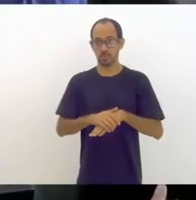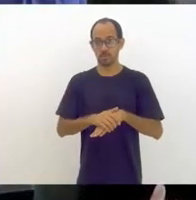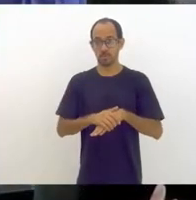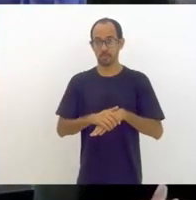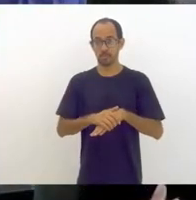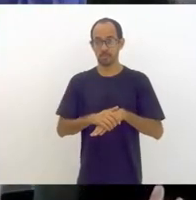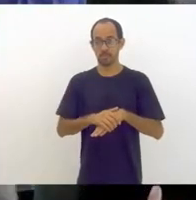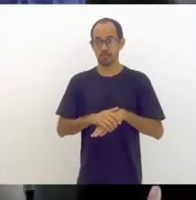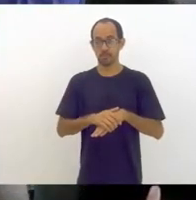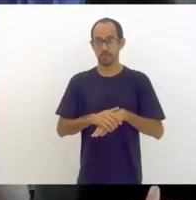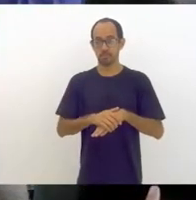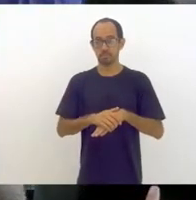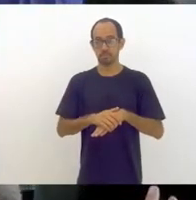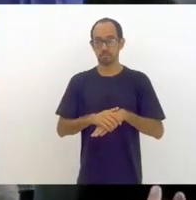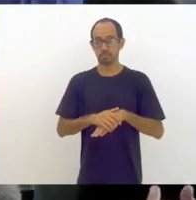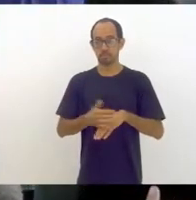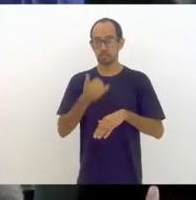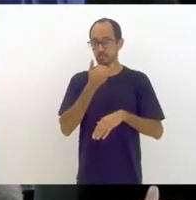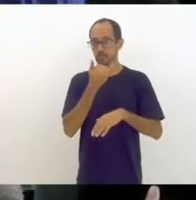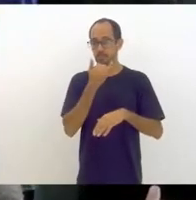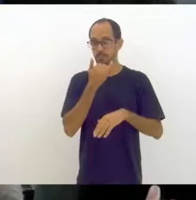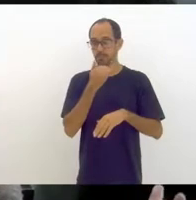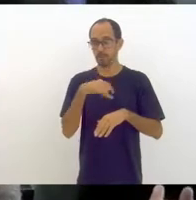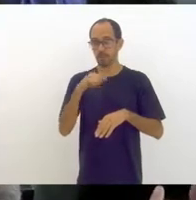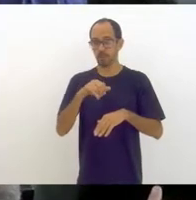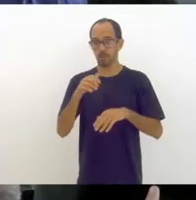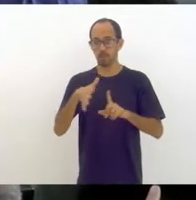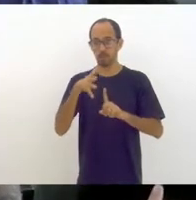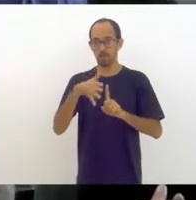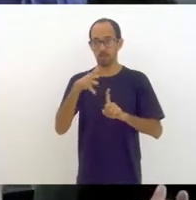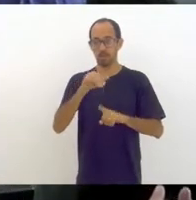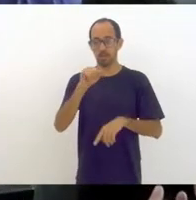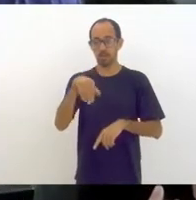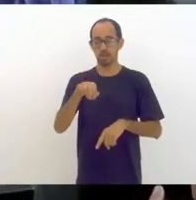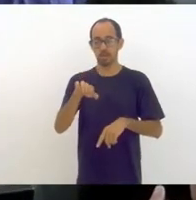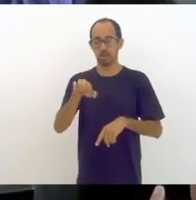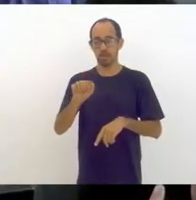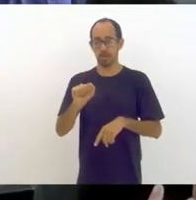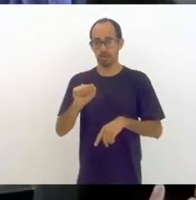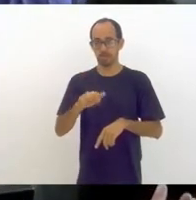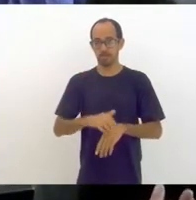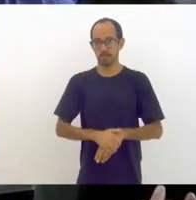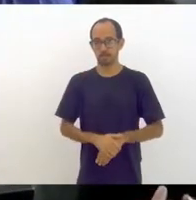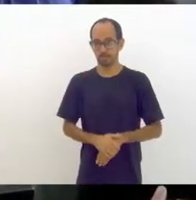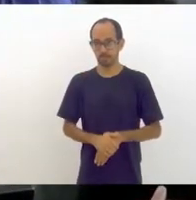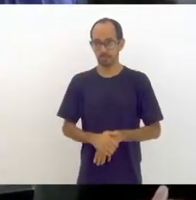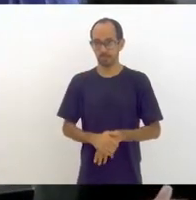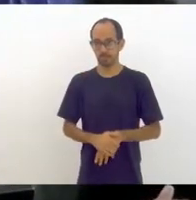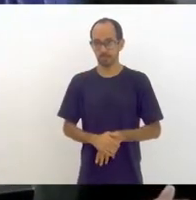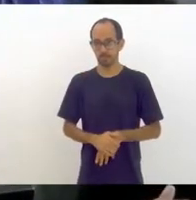Assim, eu acho... Com a palavra o INEA. Quem vai falar pelo INEA? Então,